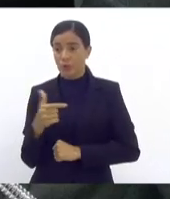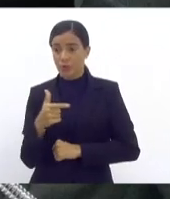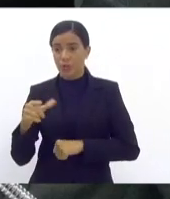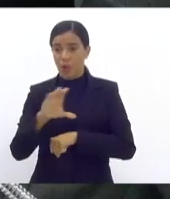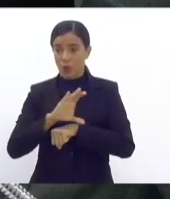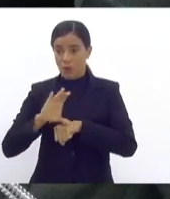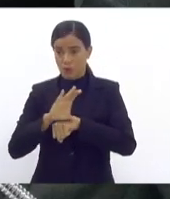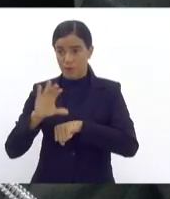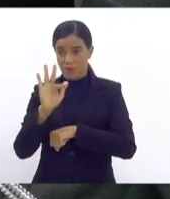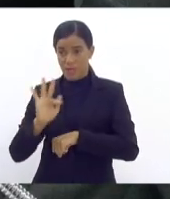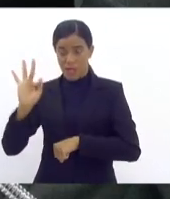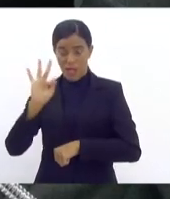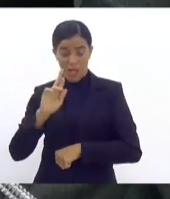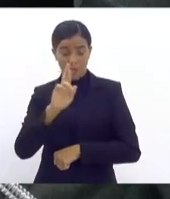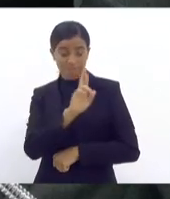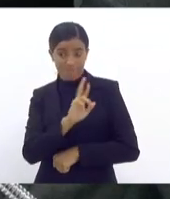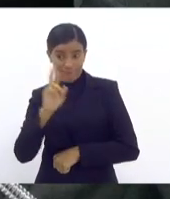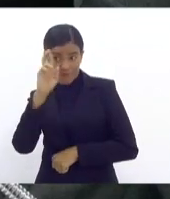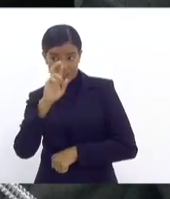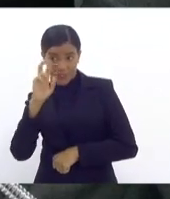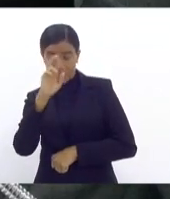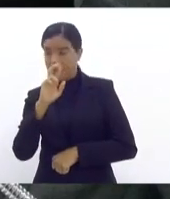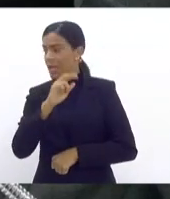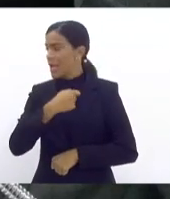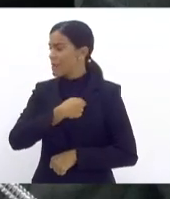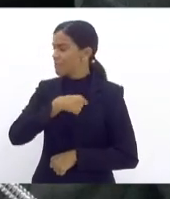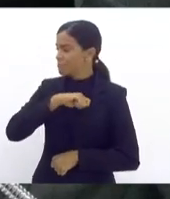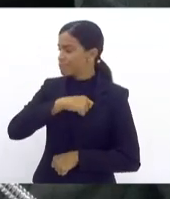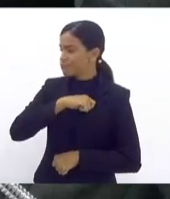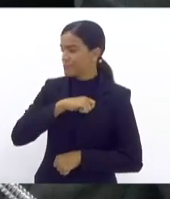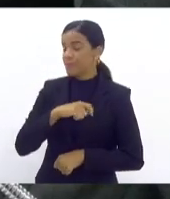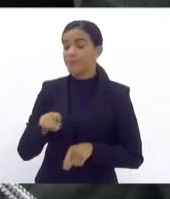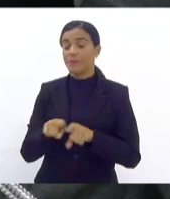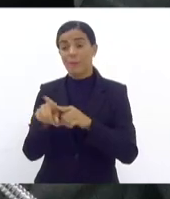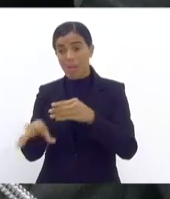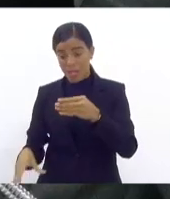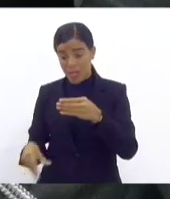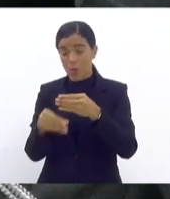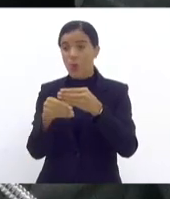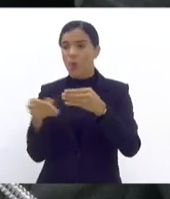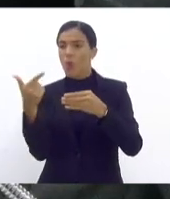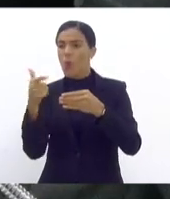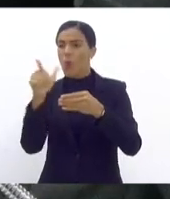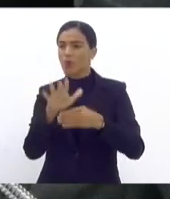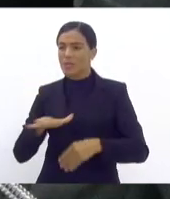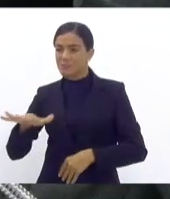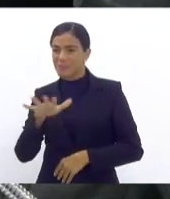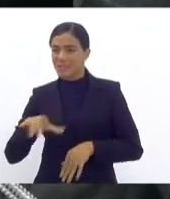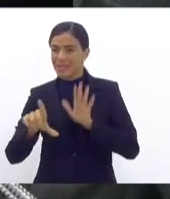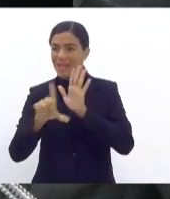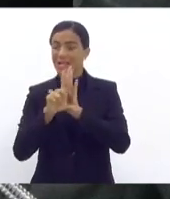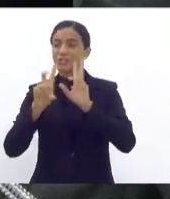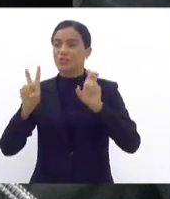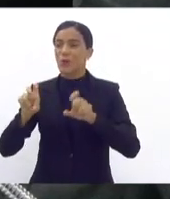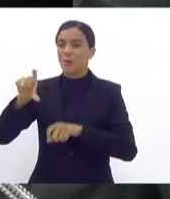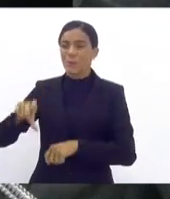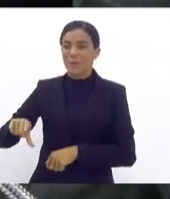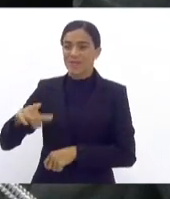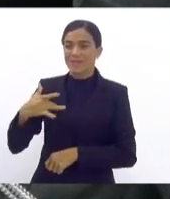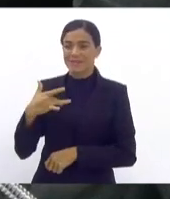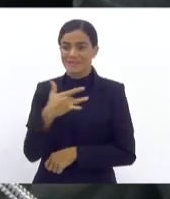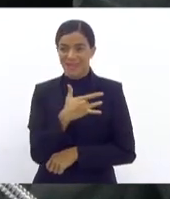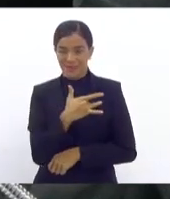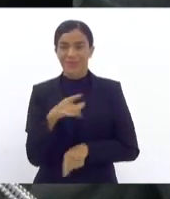para legislar e fiscalizar sobre as questões contratuais. Ainda incluo um outro aspecto da lei, que é a questão dos planos de saúde, que certamente